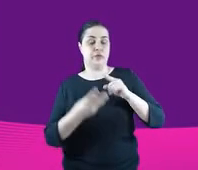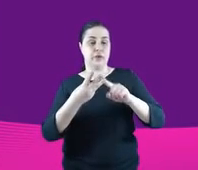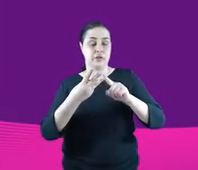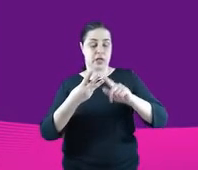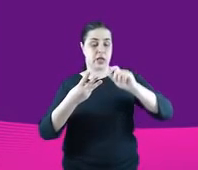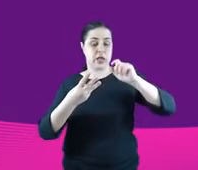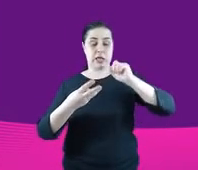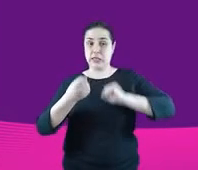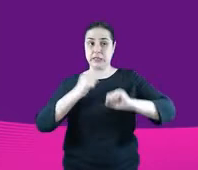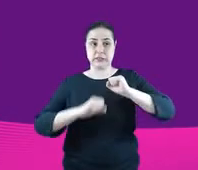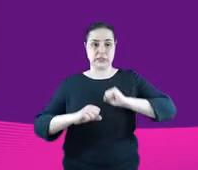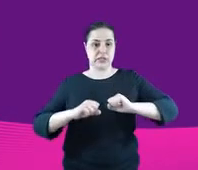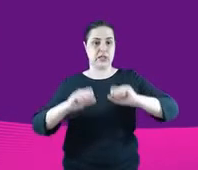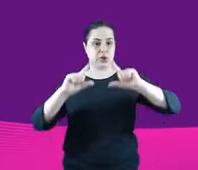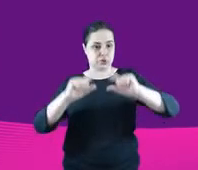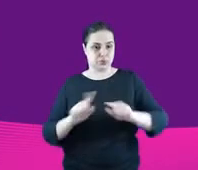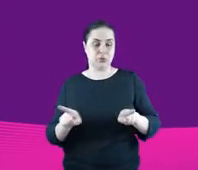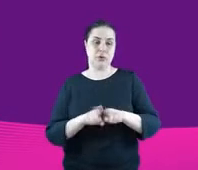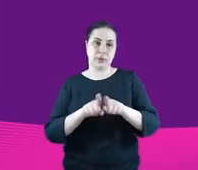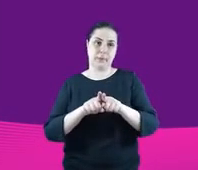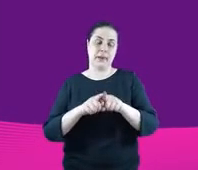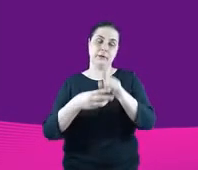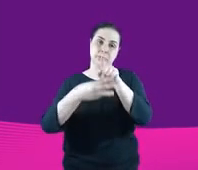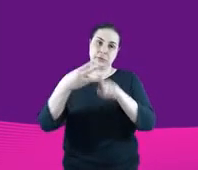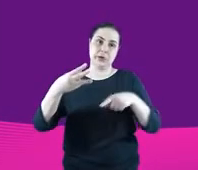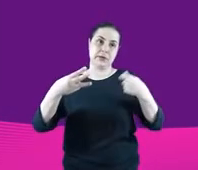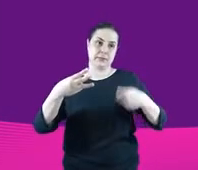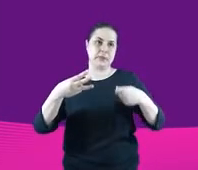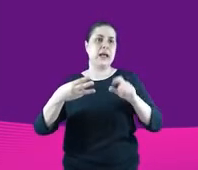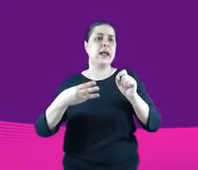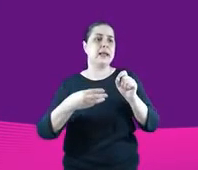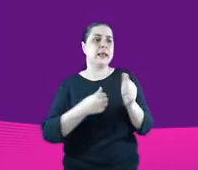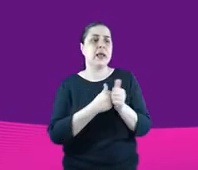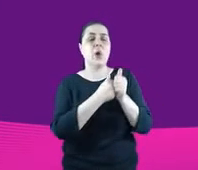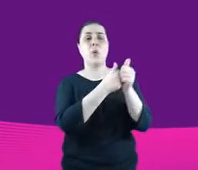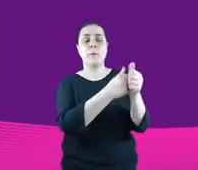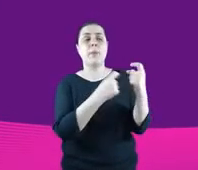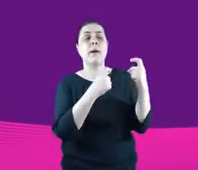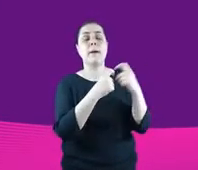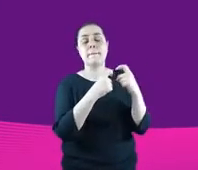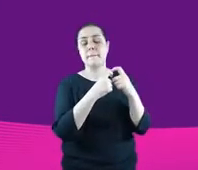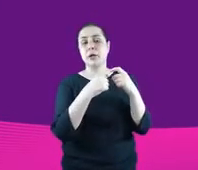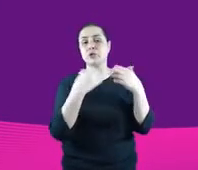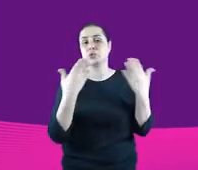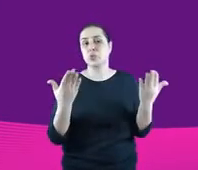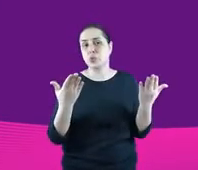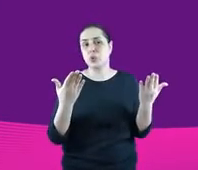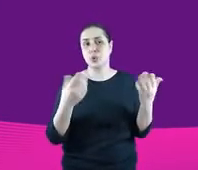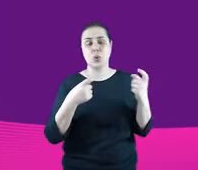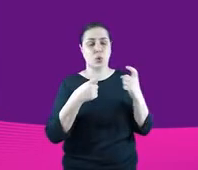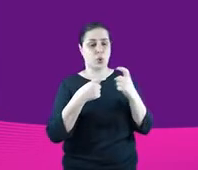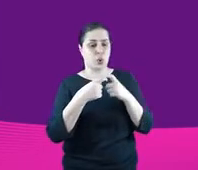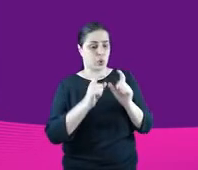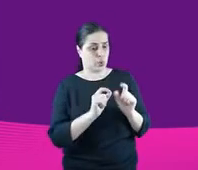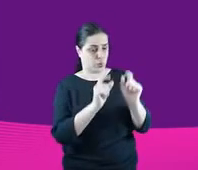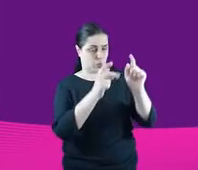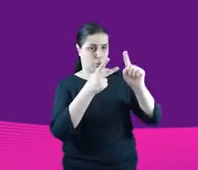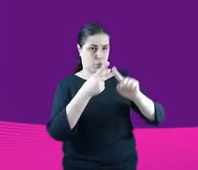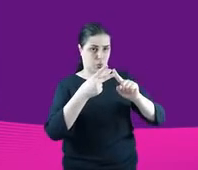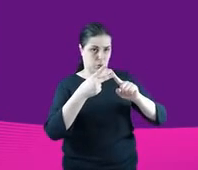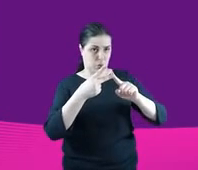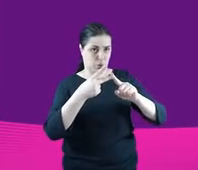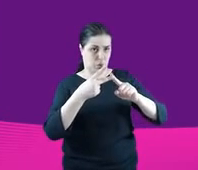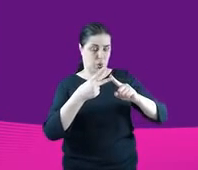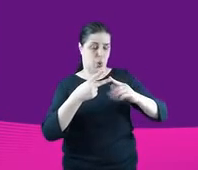deve acompanhar essas pacientes? O oncologista, o mastologista, o clínico geral? Usualmente, os oncologistas